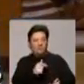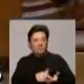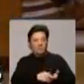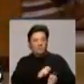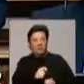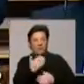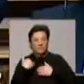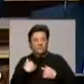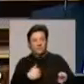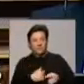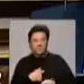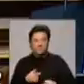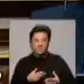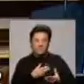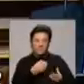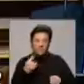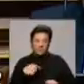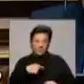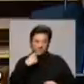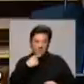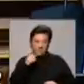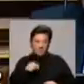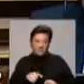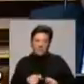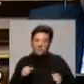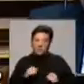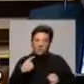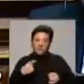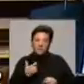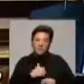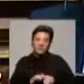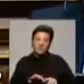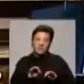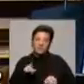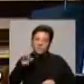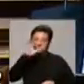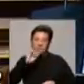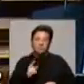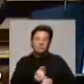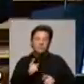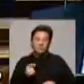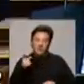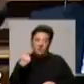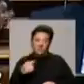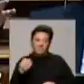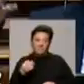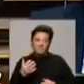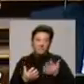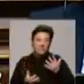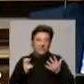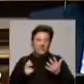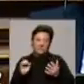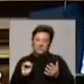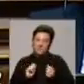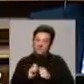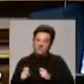à responsabilidade. Muitos têm dito até que não têm tido a sorte do Primeiro-Ministro, porque ele, tendo estado 5 anos sem